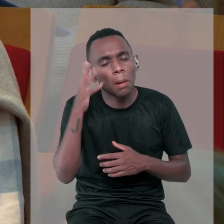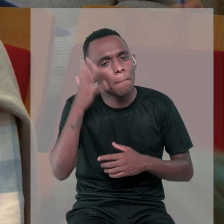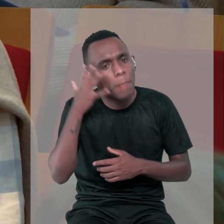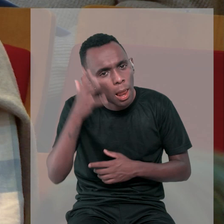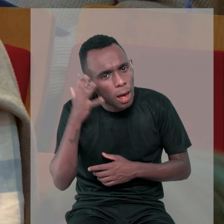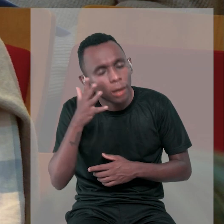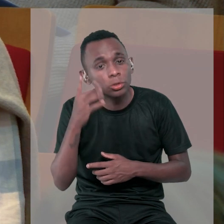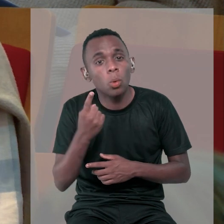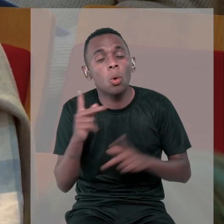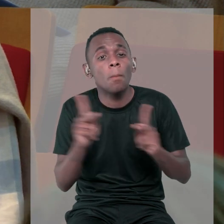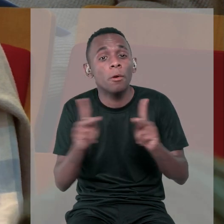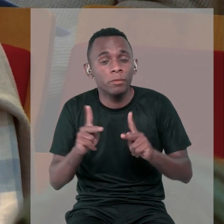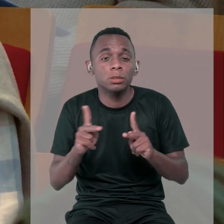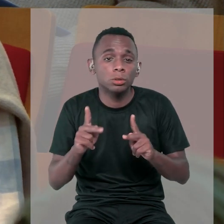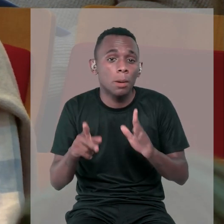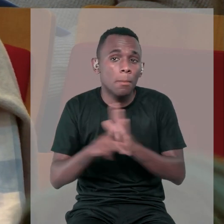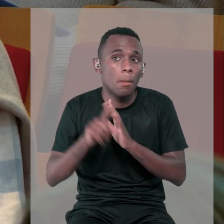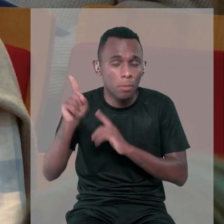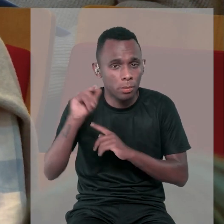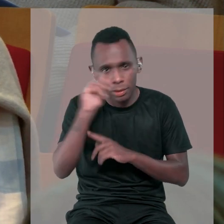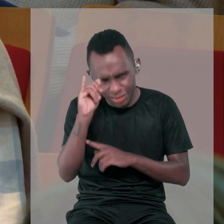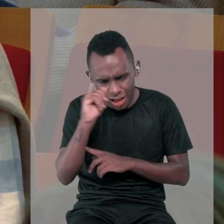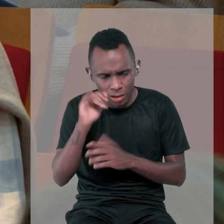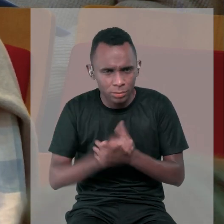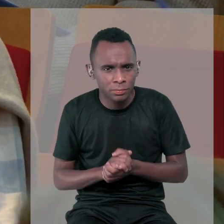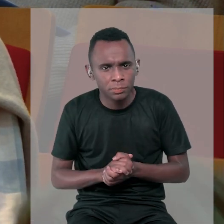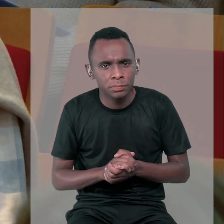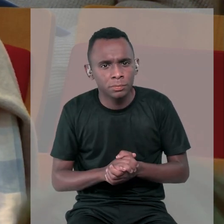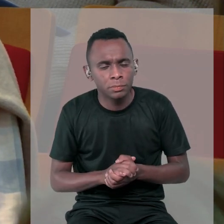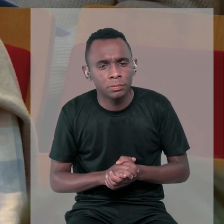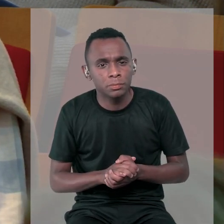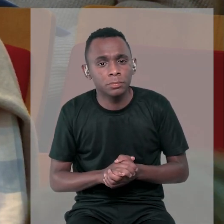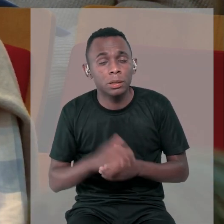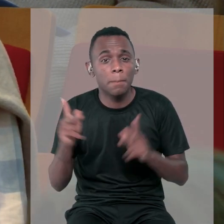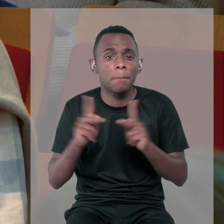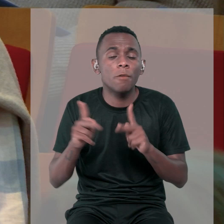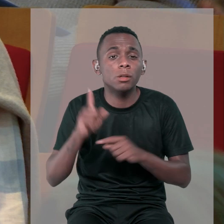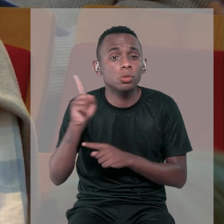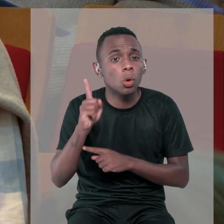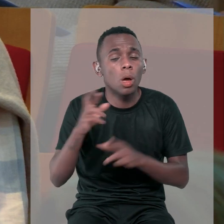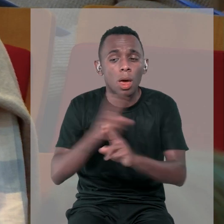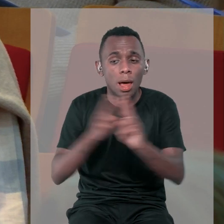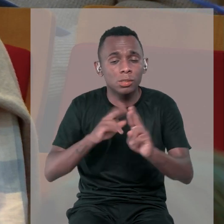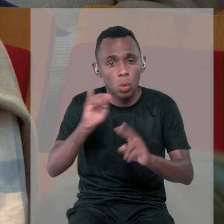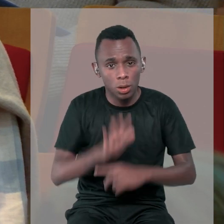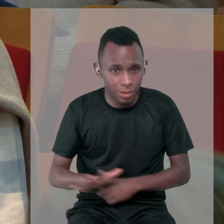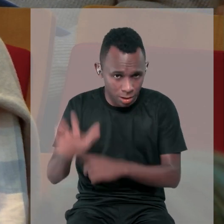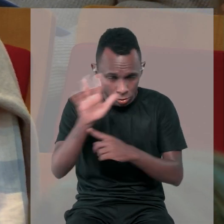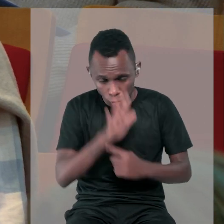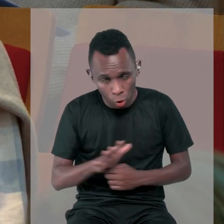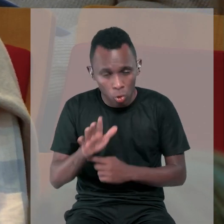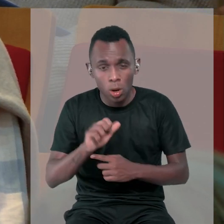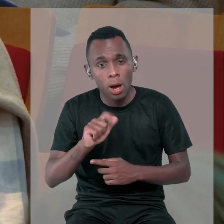de Milão, eu não sei se é do seu conhecimento, ele é professor de Relações Internacionais, Alessandro Colombo,